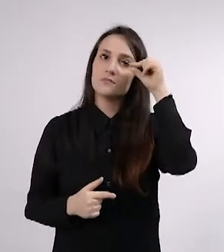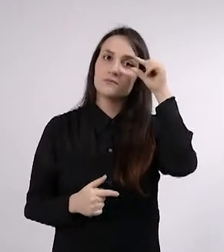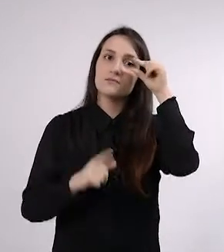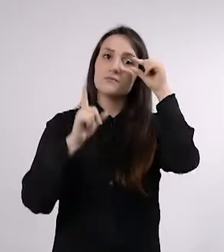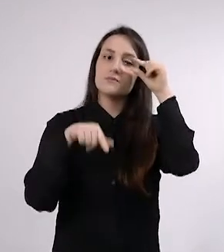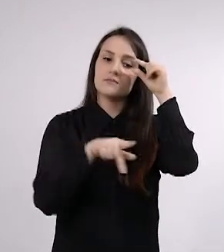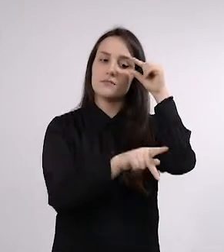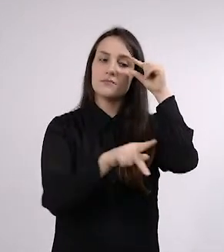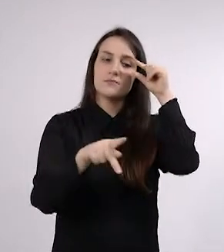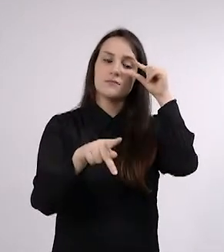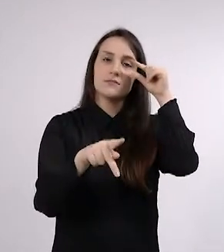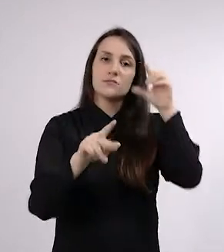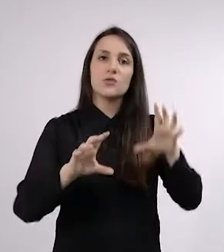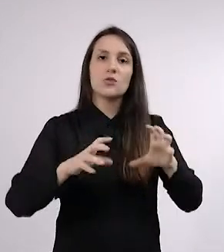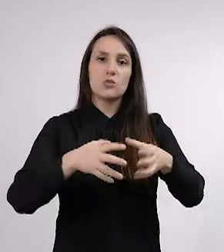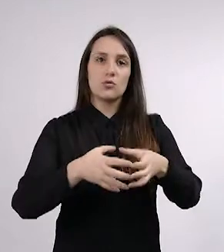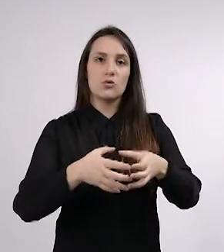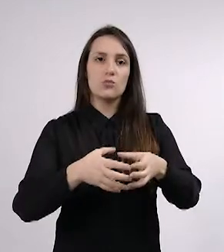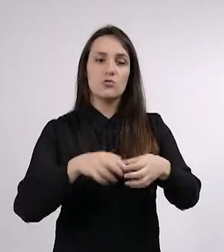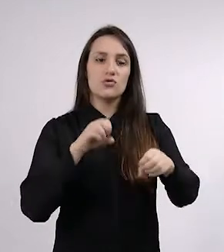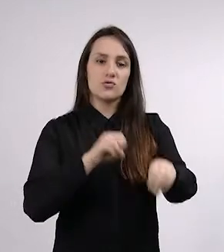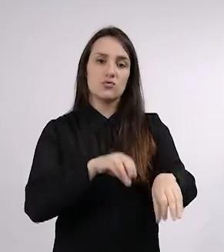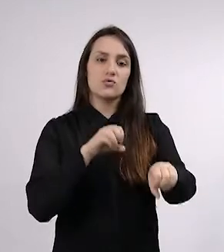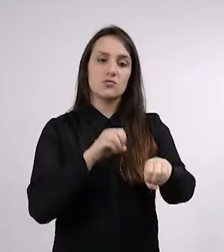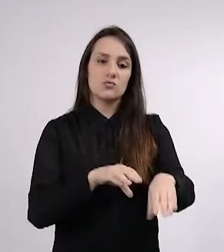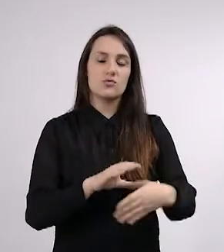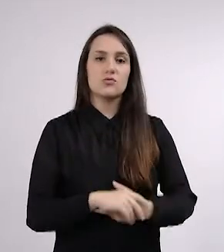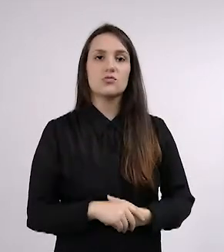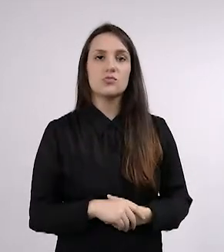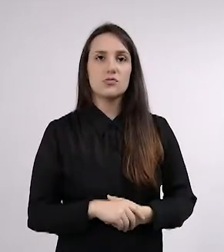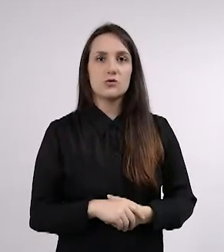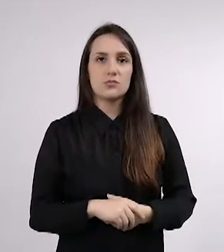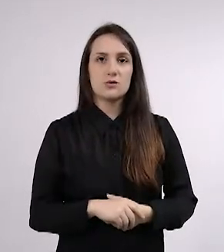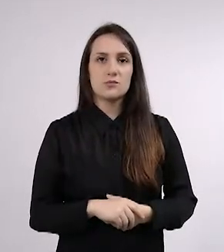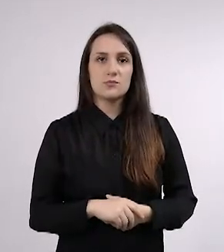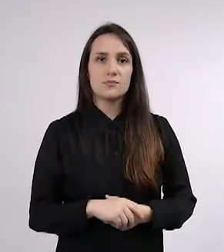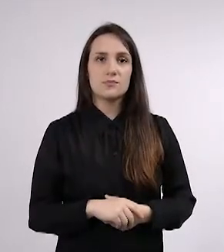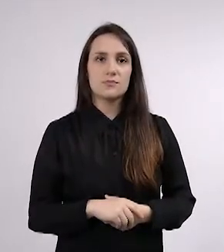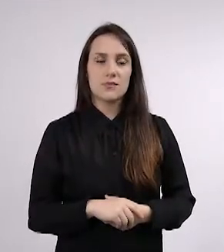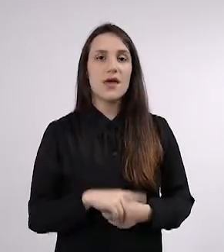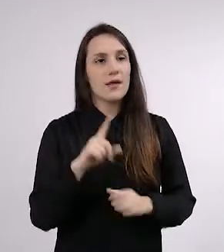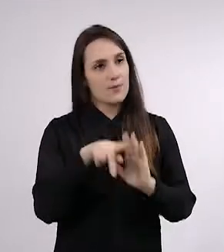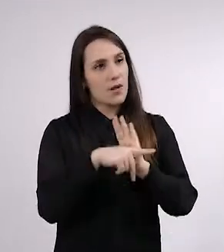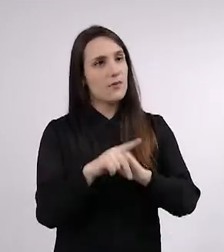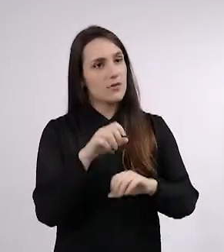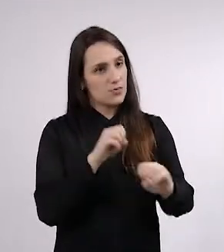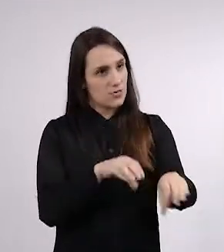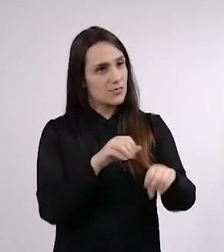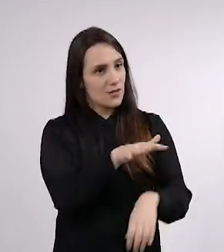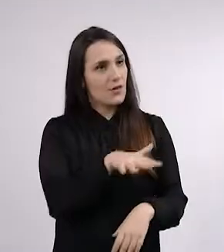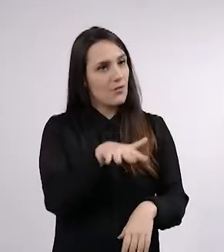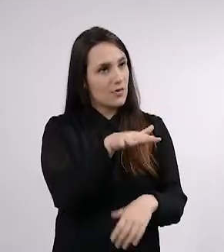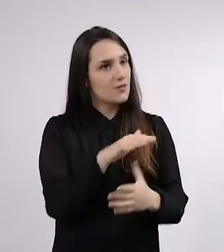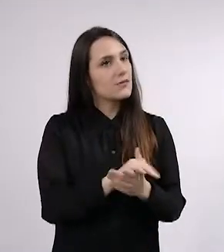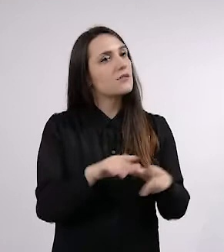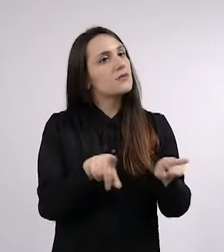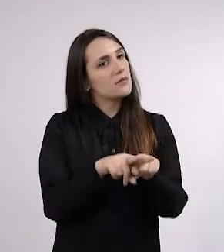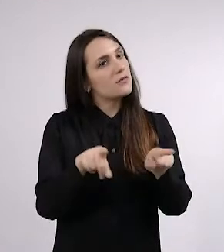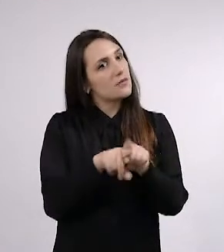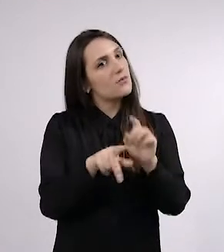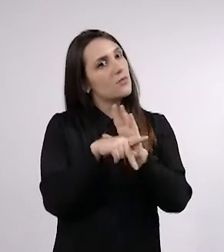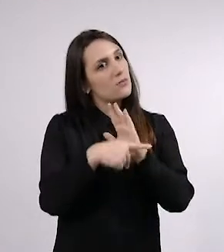que é presidente da Comissão de Educação. Membro só. Membro só? Membro. E também membro